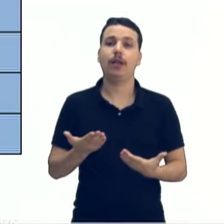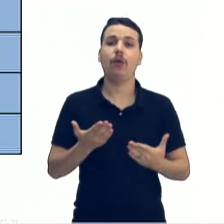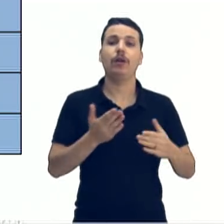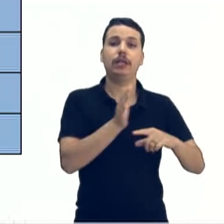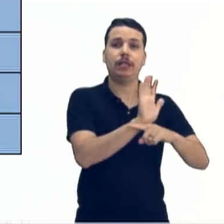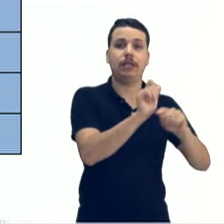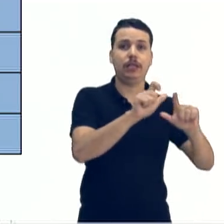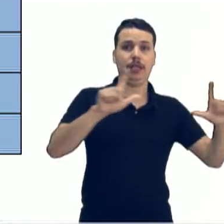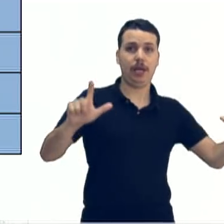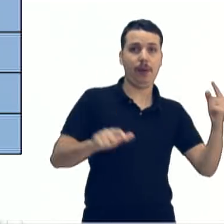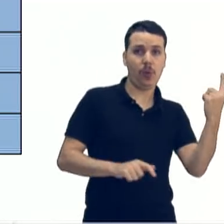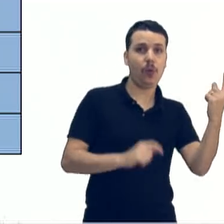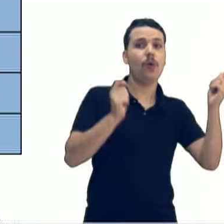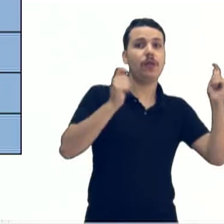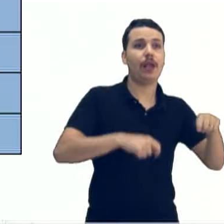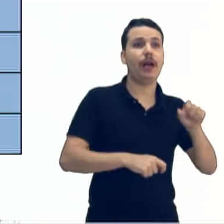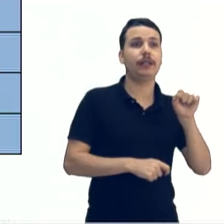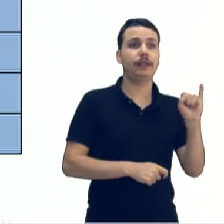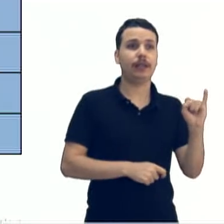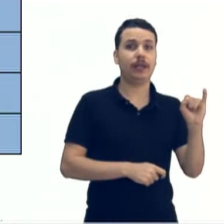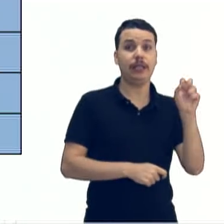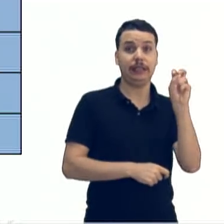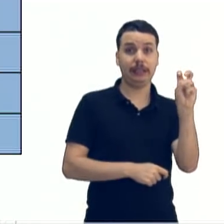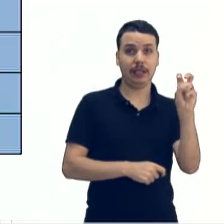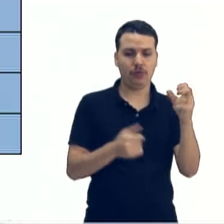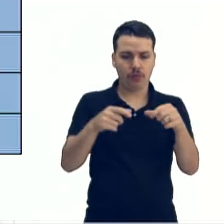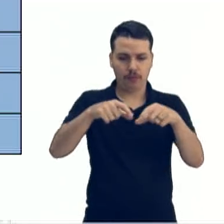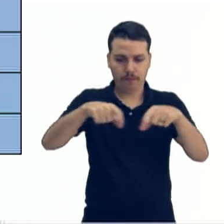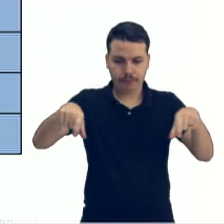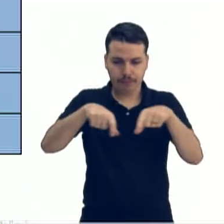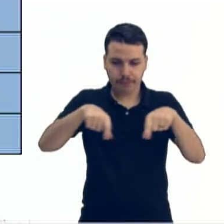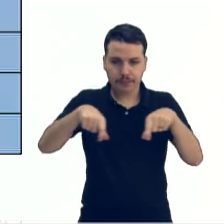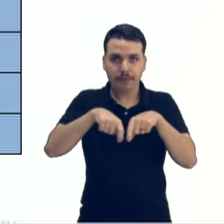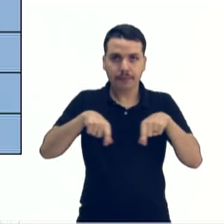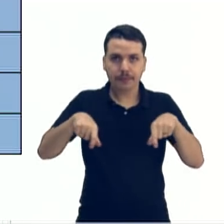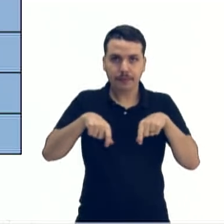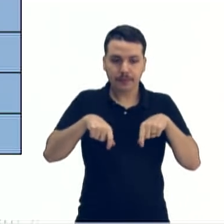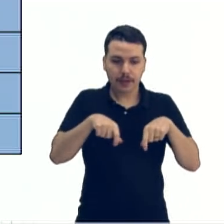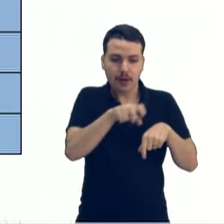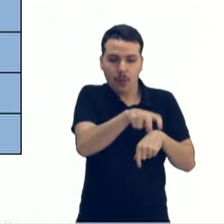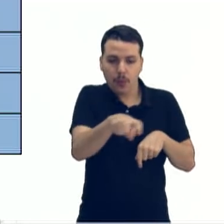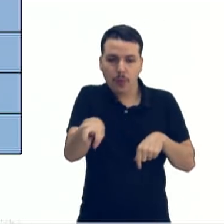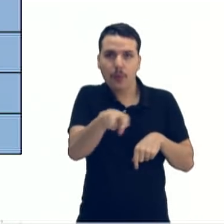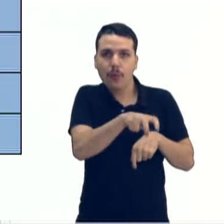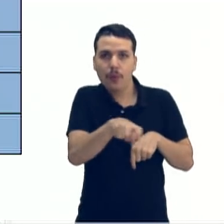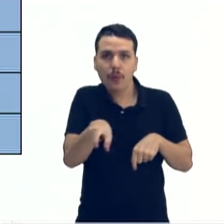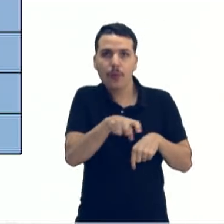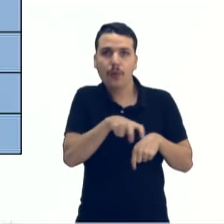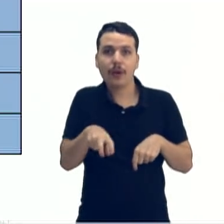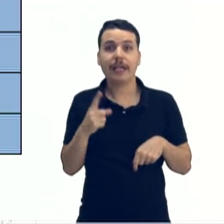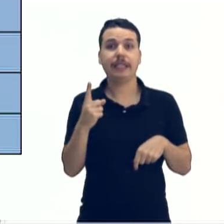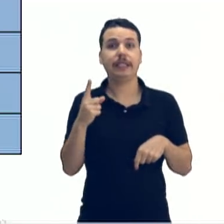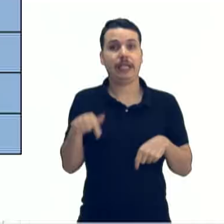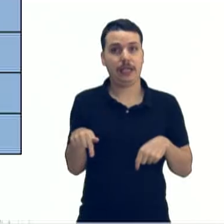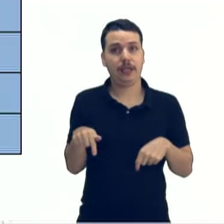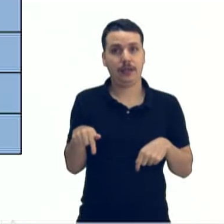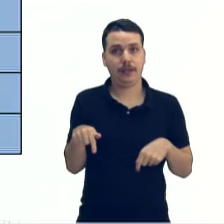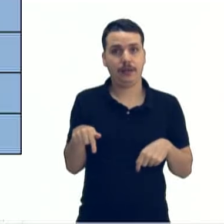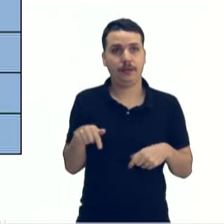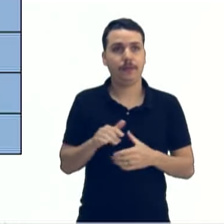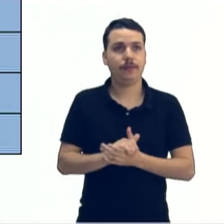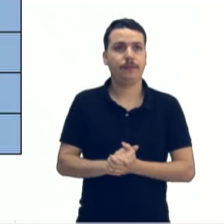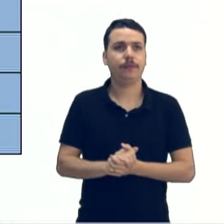a organização for de 5 fileiras com 17 cadeiras. Conseguiríamos organizar 12 pessoas em